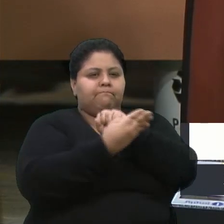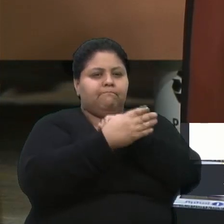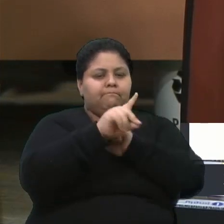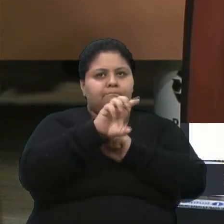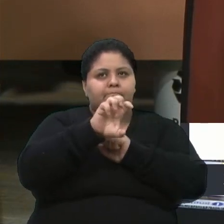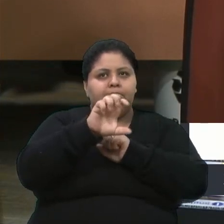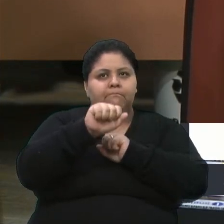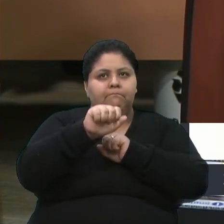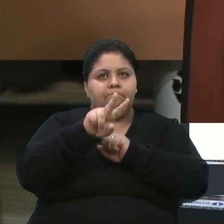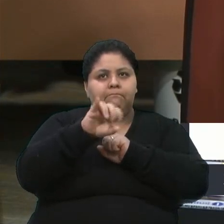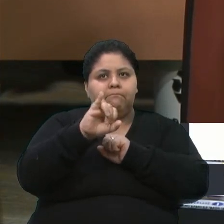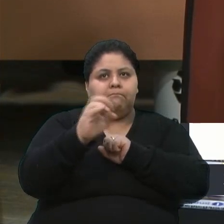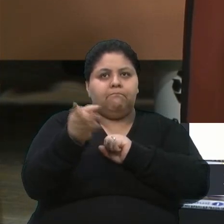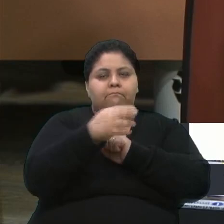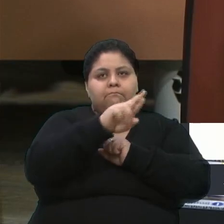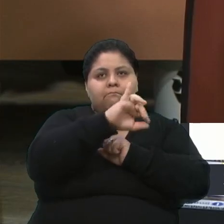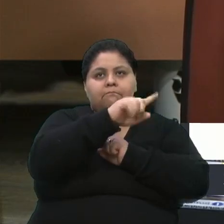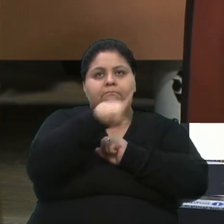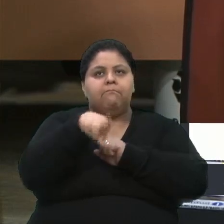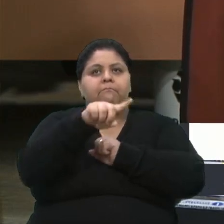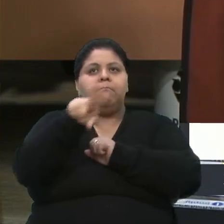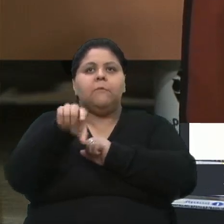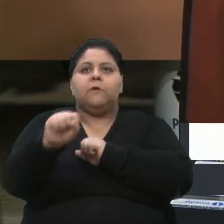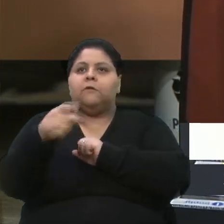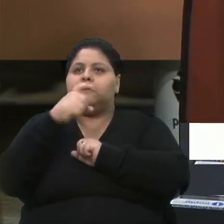e a mãe, eles não são pessoas